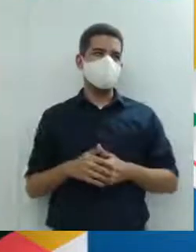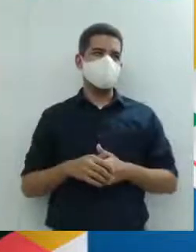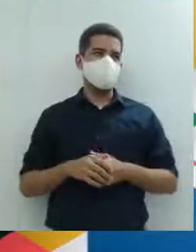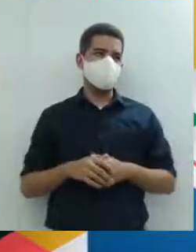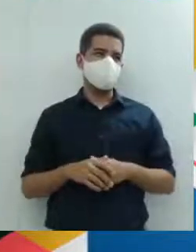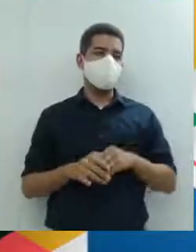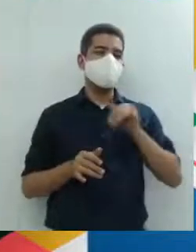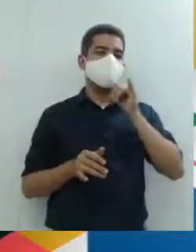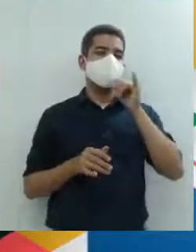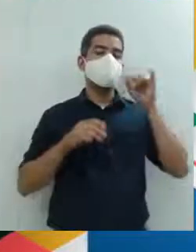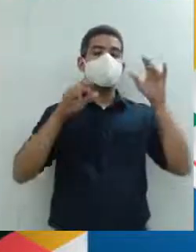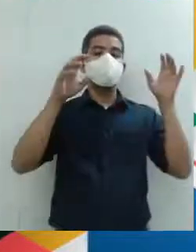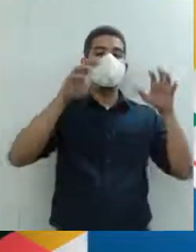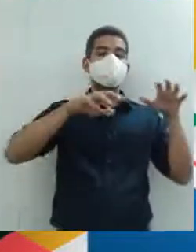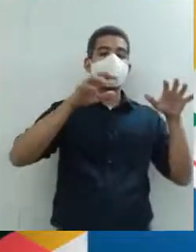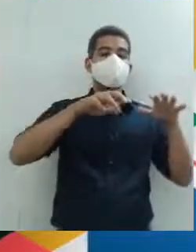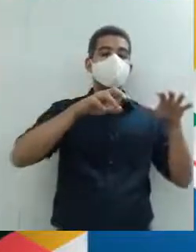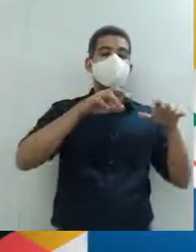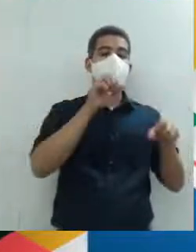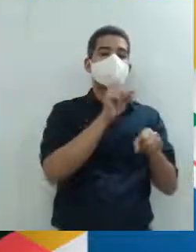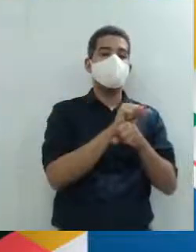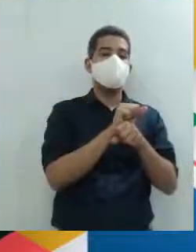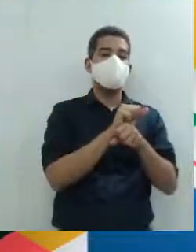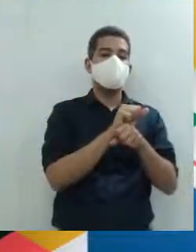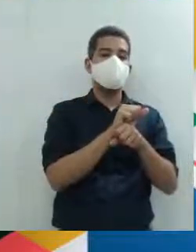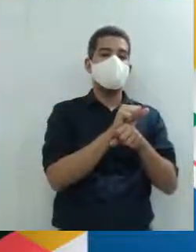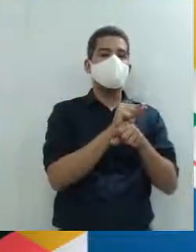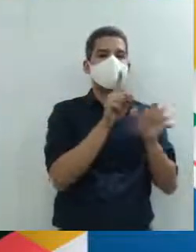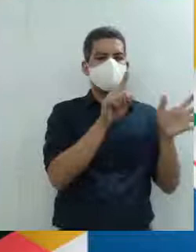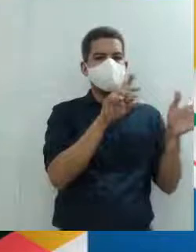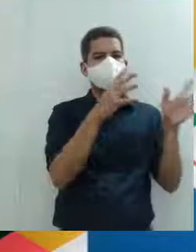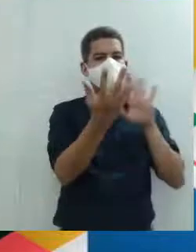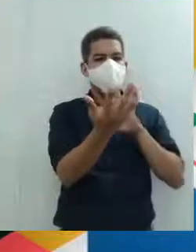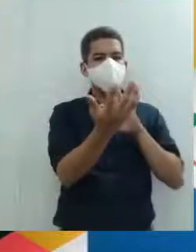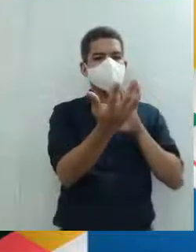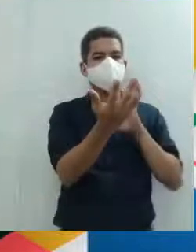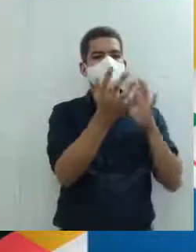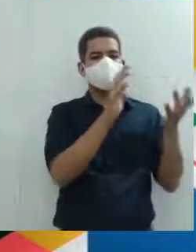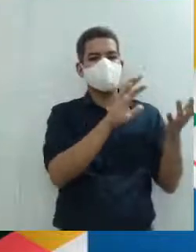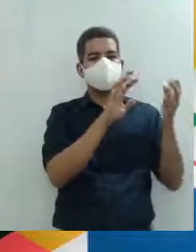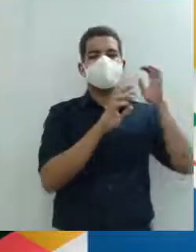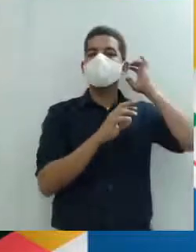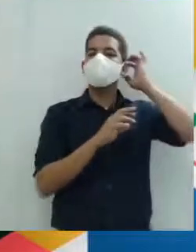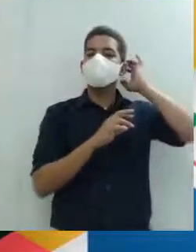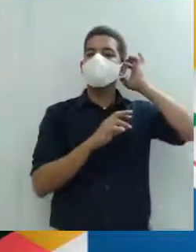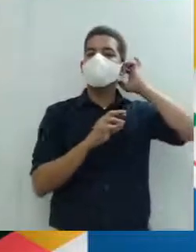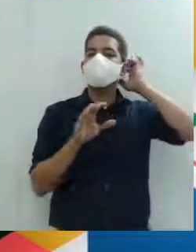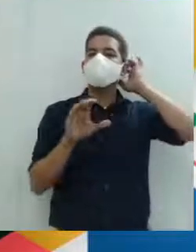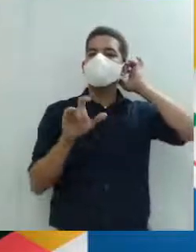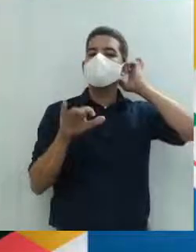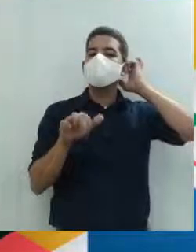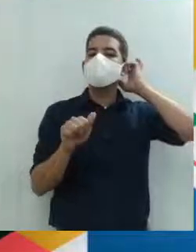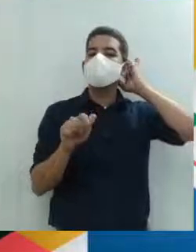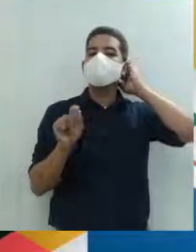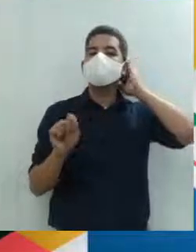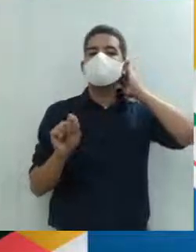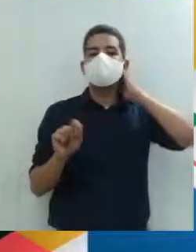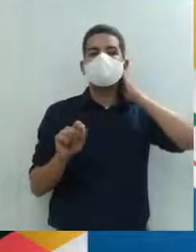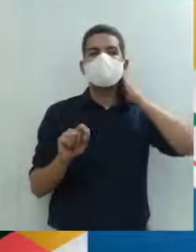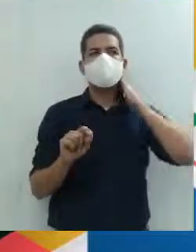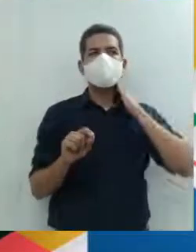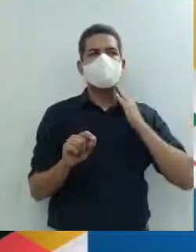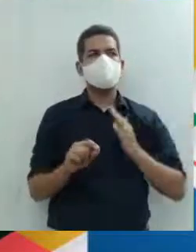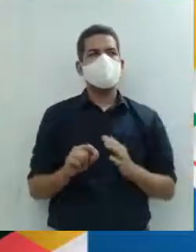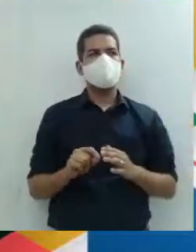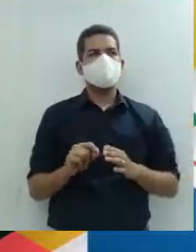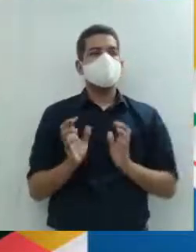Parou a chuva. Isso é tempo ou é clima? Isso é tempo. É passageiro. Choveu, acabou, né? E clima? O clima, por